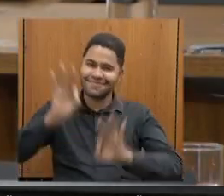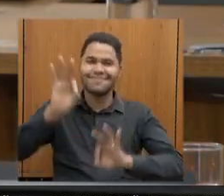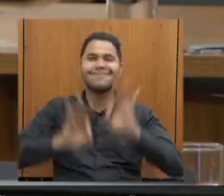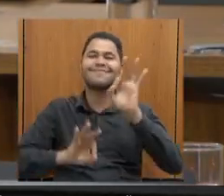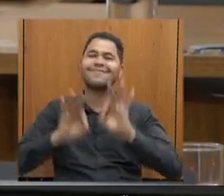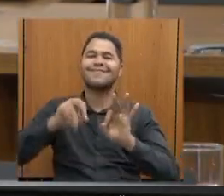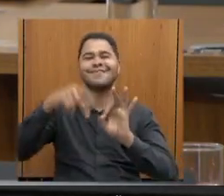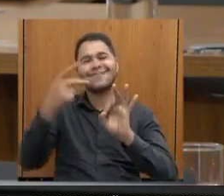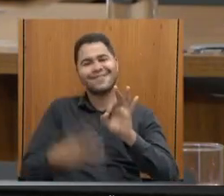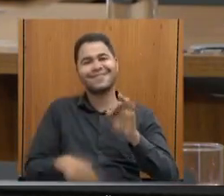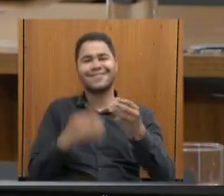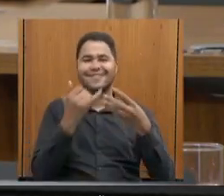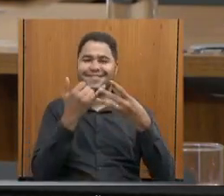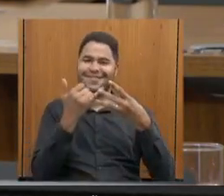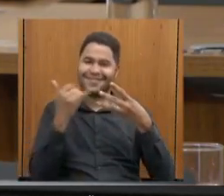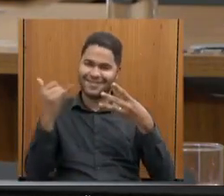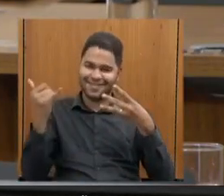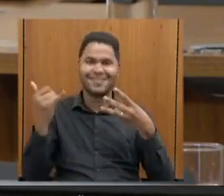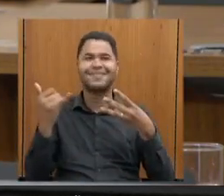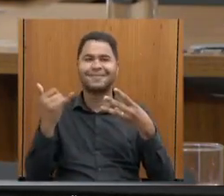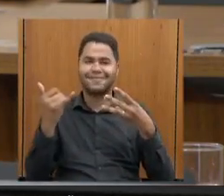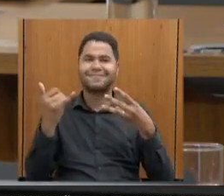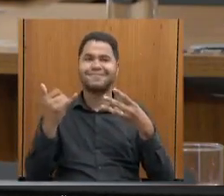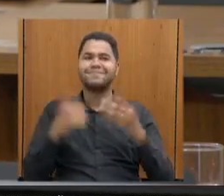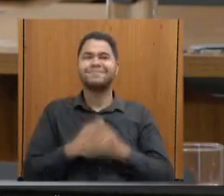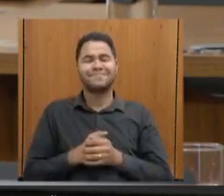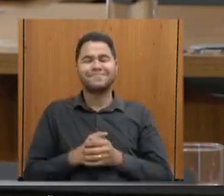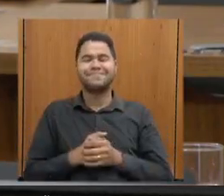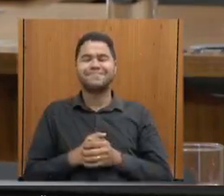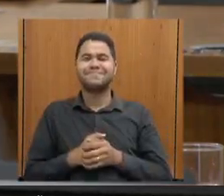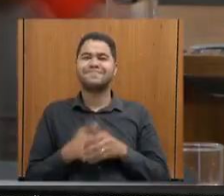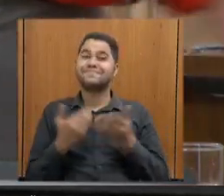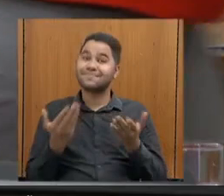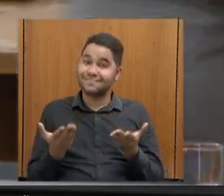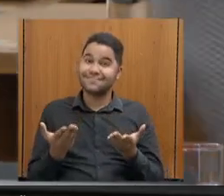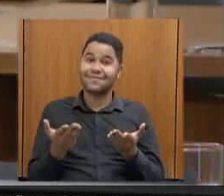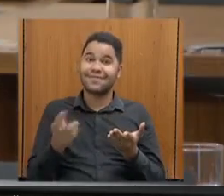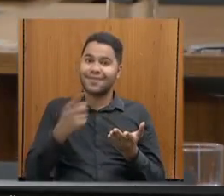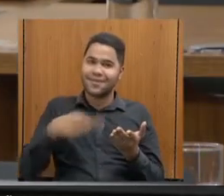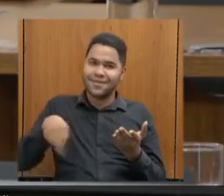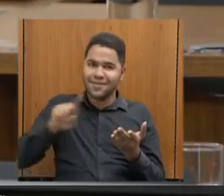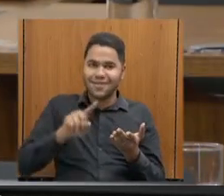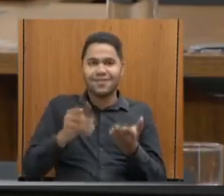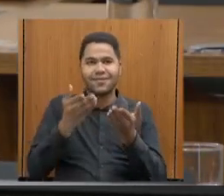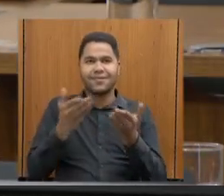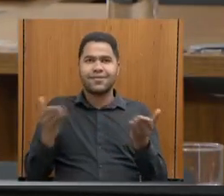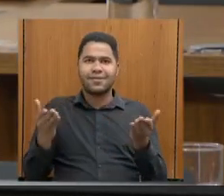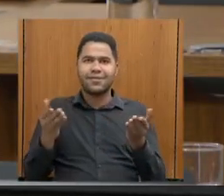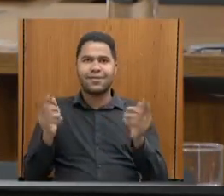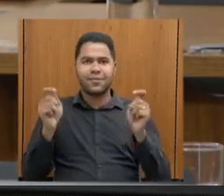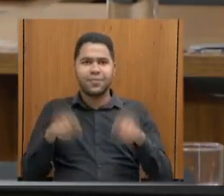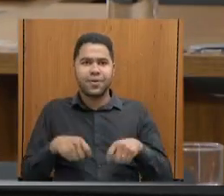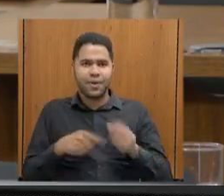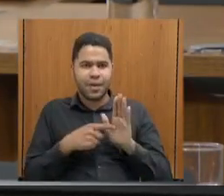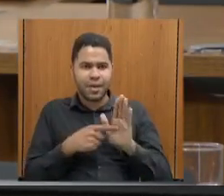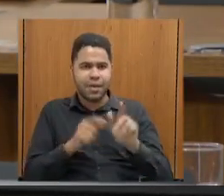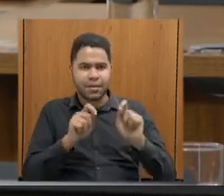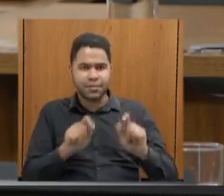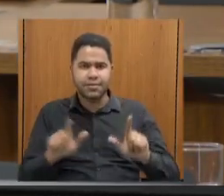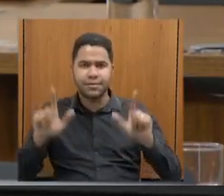na CEMIG e ouvir as contribuições dos Senhores e das senhoras acho que podemos colocar